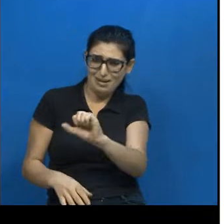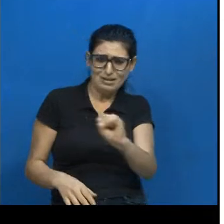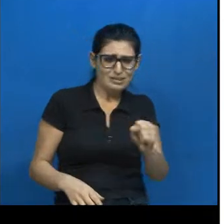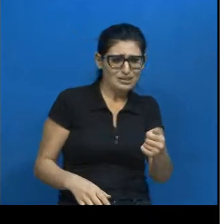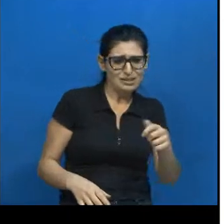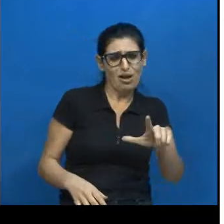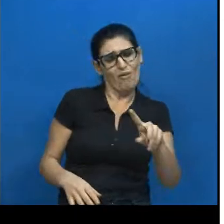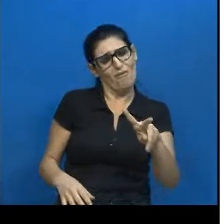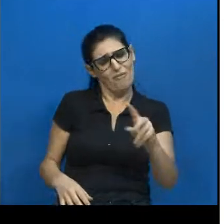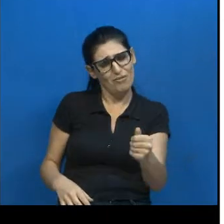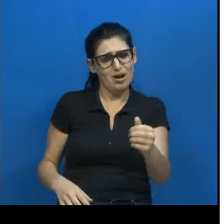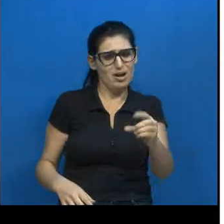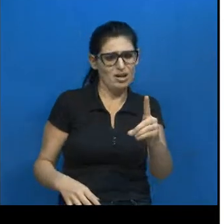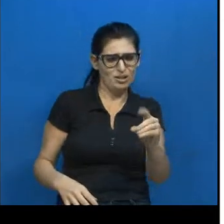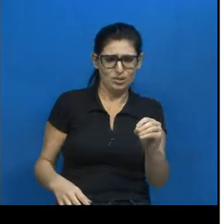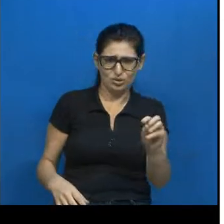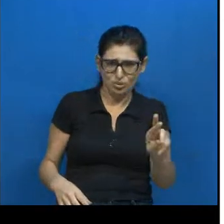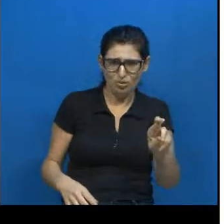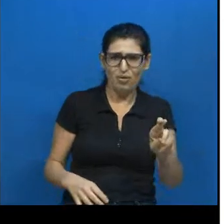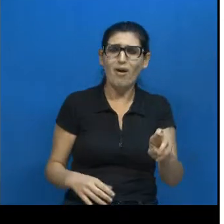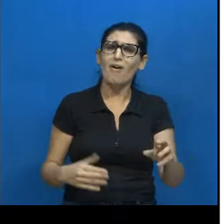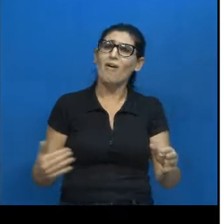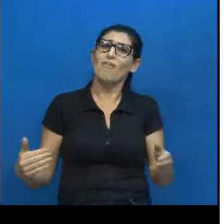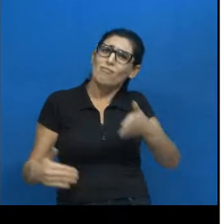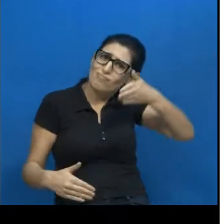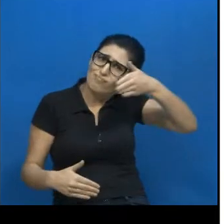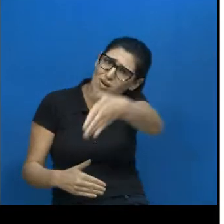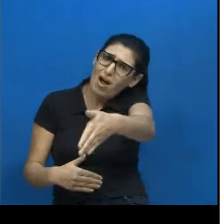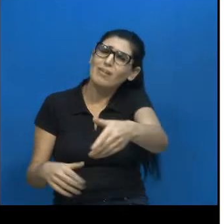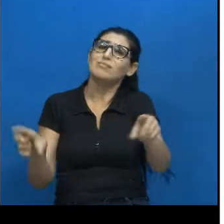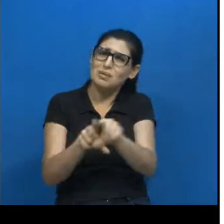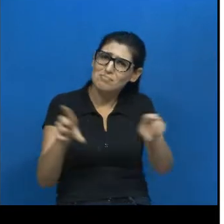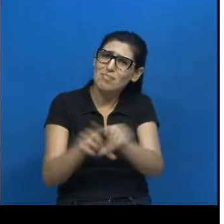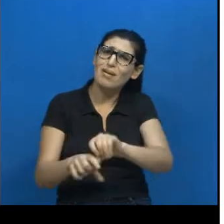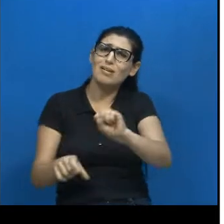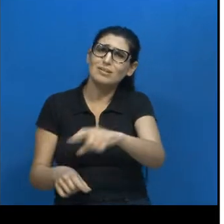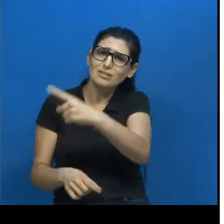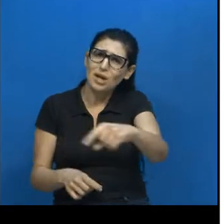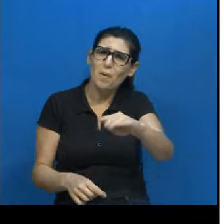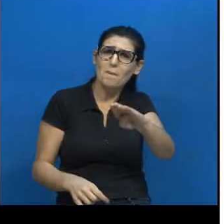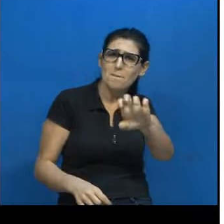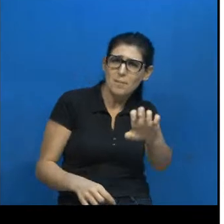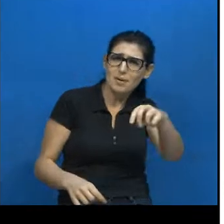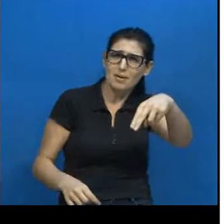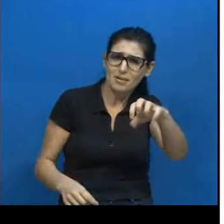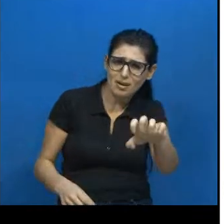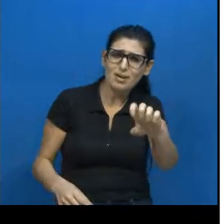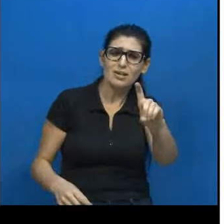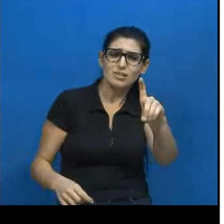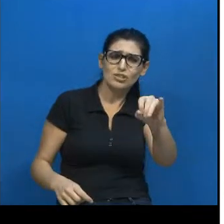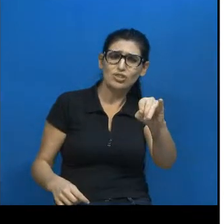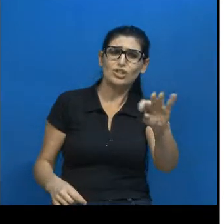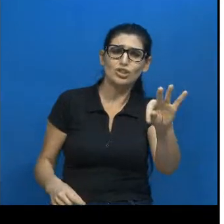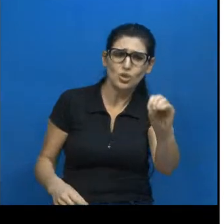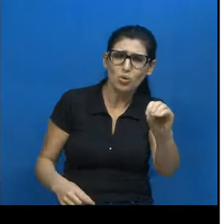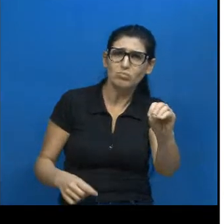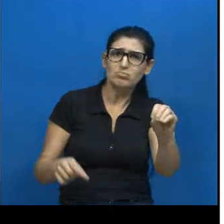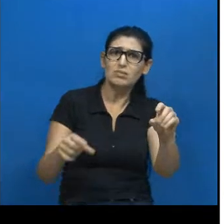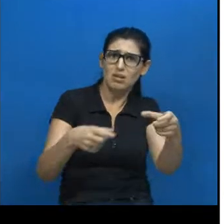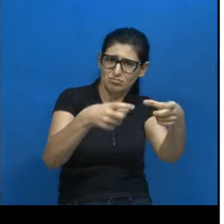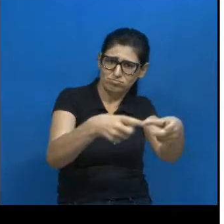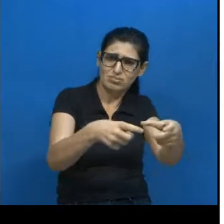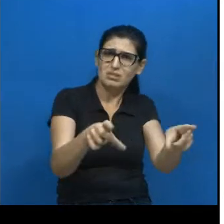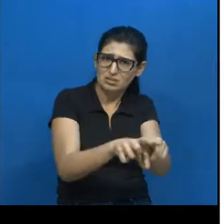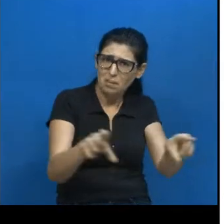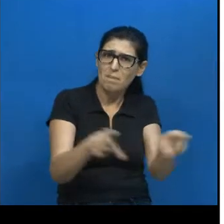Benedito. E quando a gente mostra isso aqui, dá mais opções até para quem é do São Benedito, que ele tem a opção de pegar ônibus da cidade de